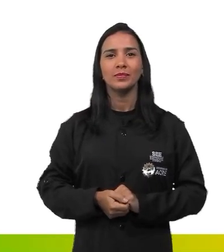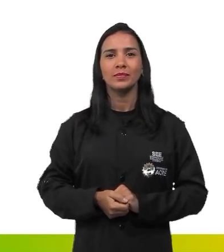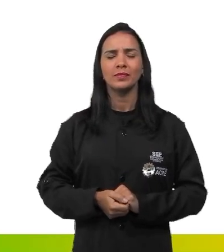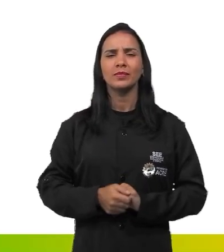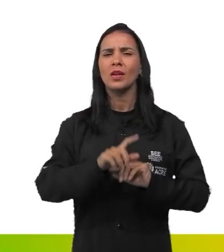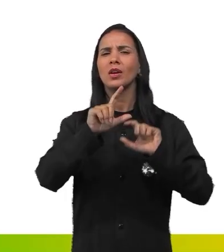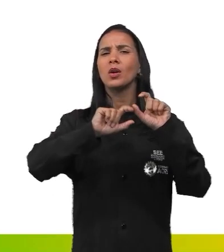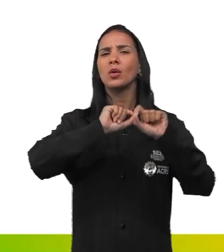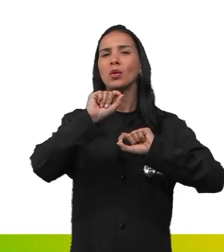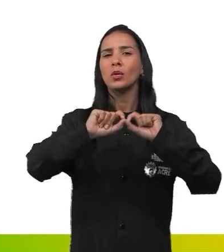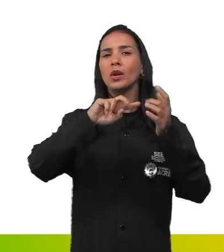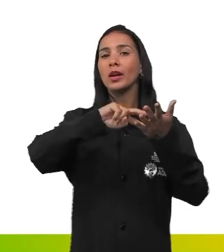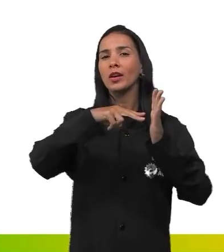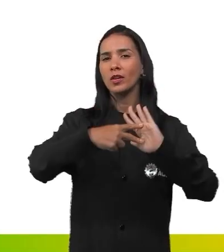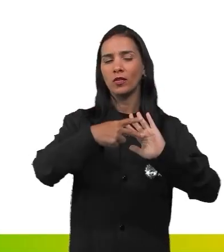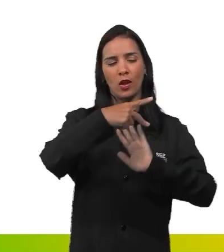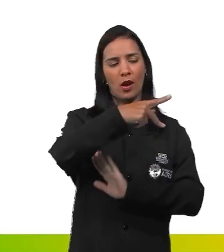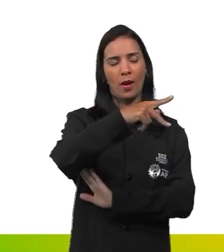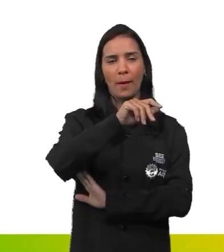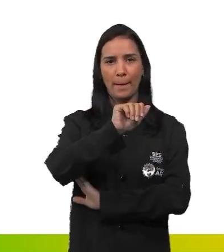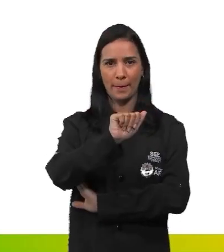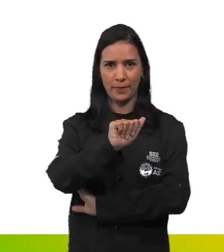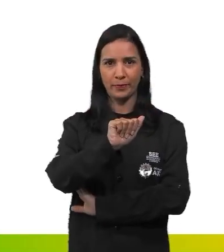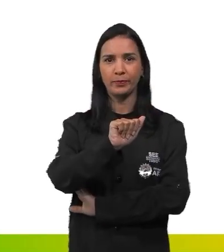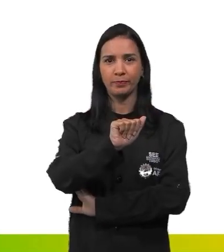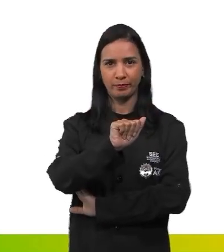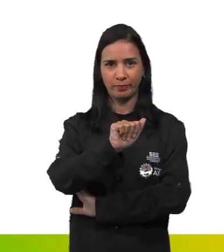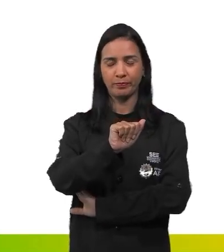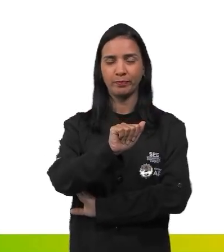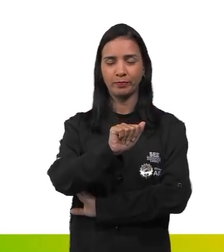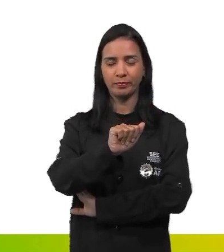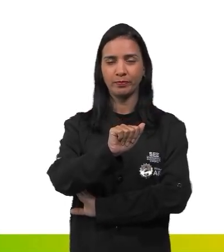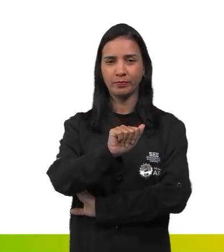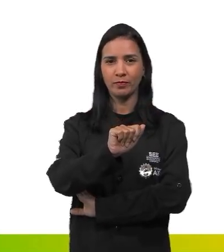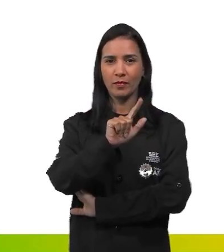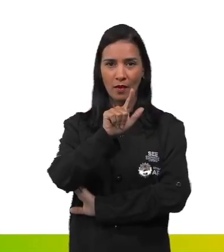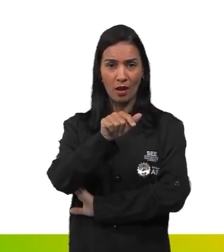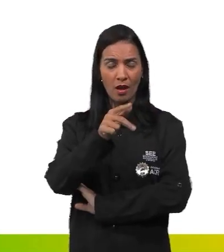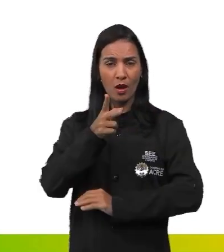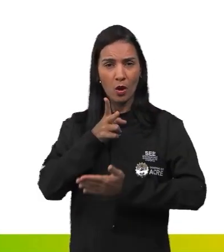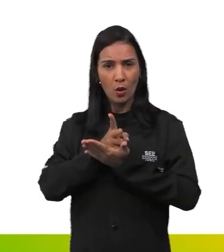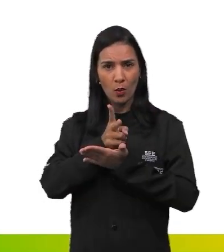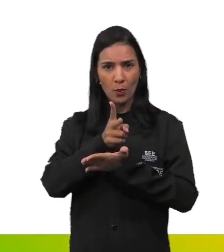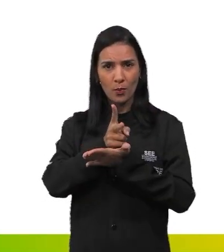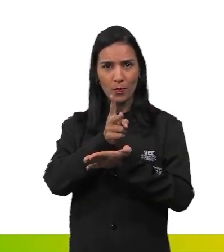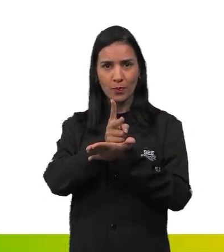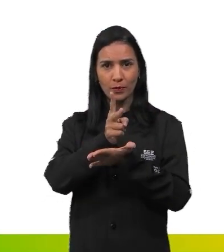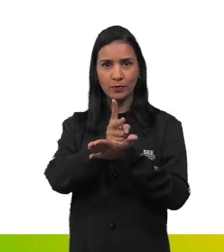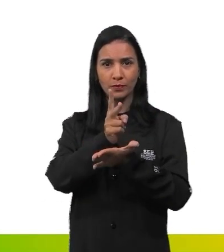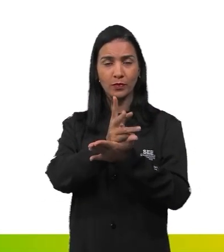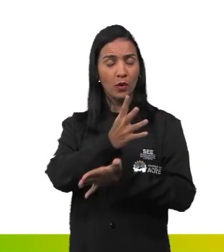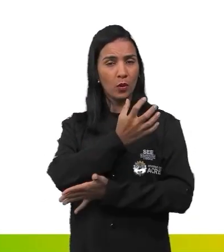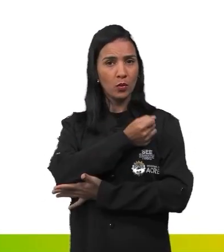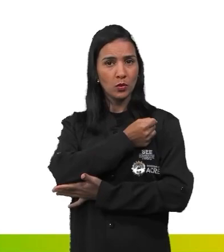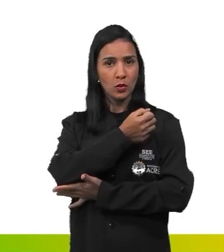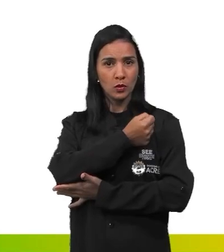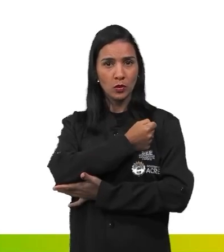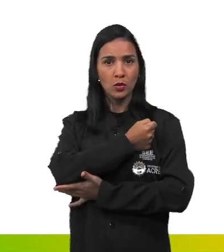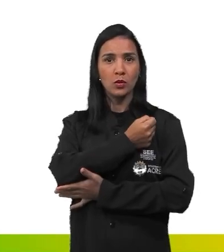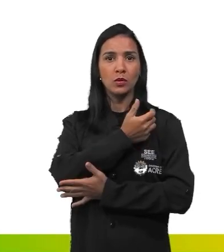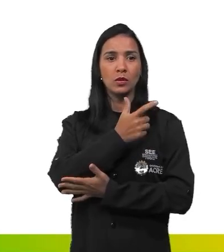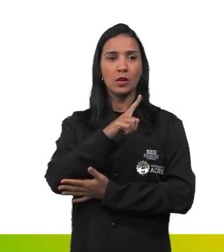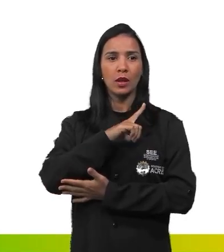que é uma PA? Progressão aritmética. É uma sequência numérica de